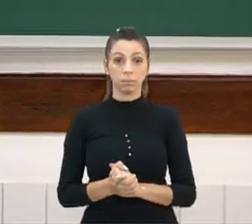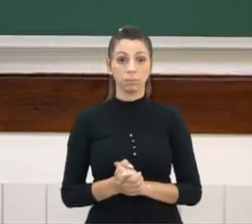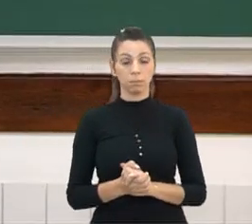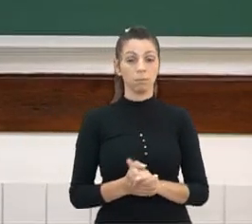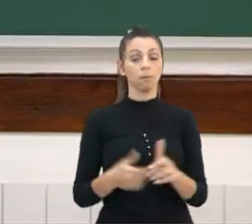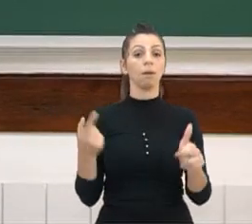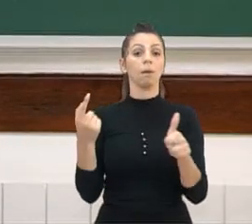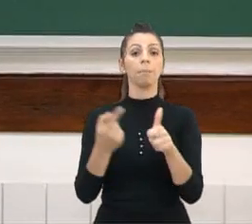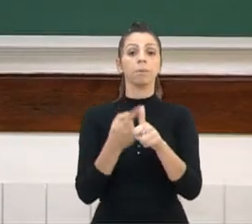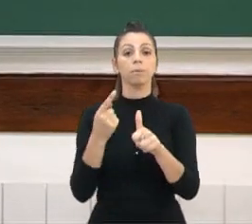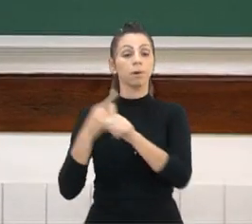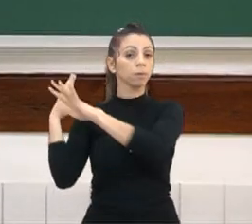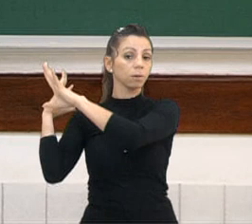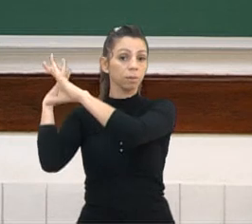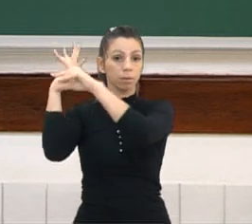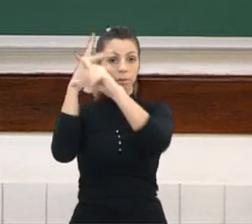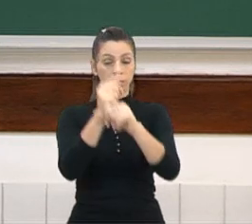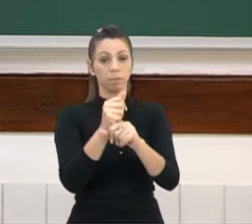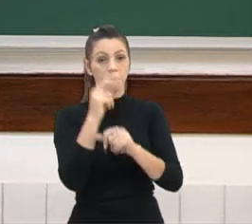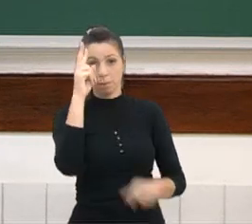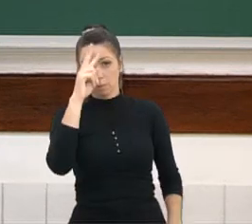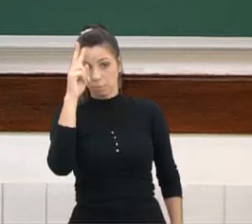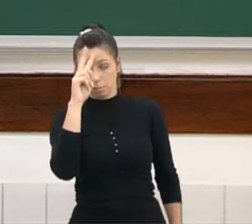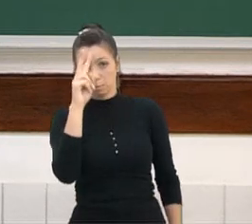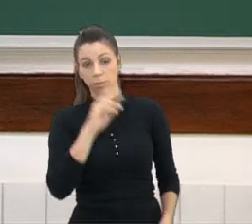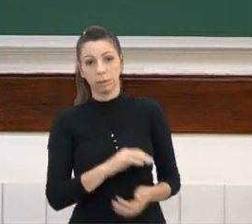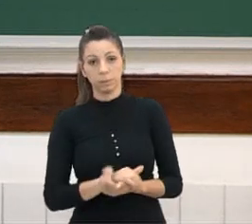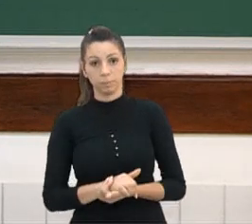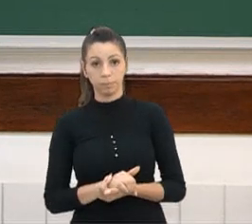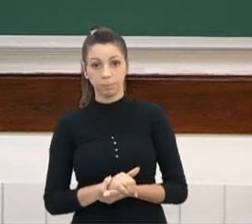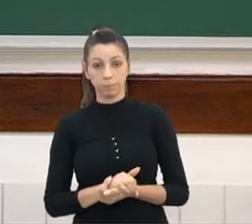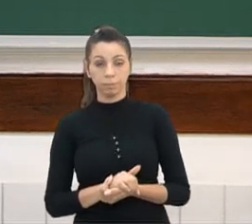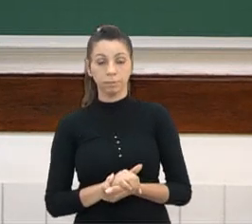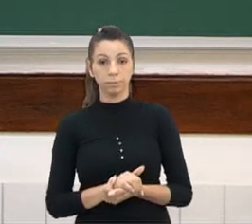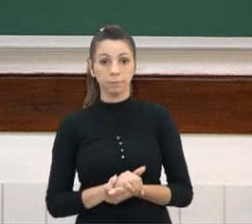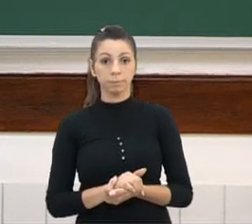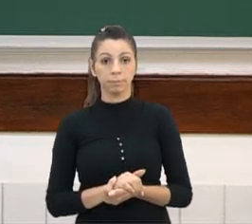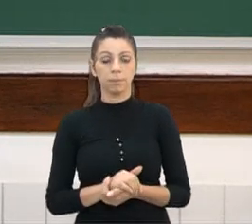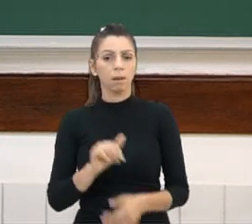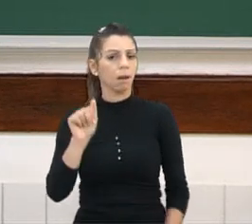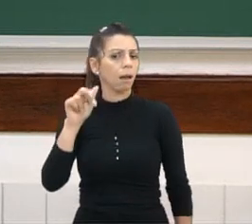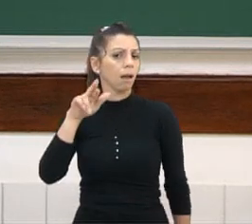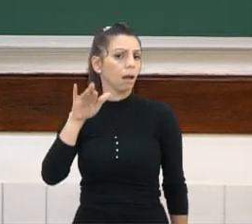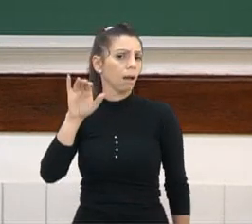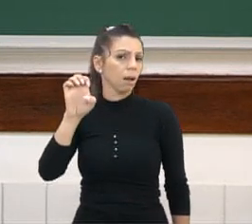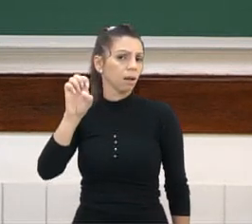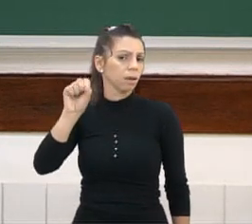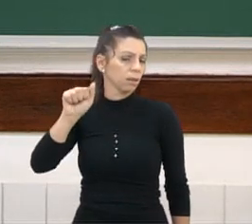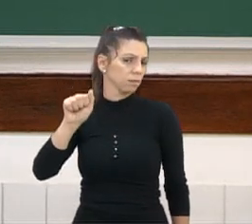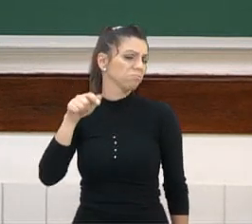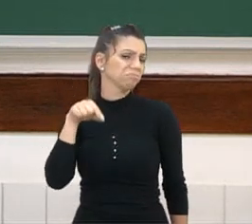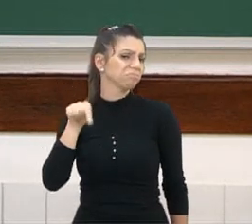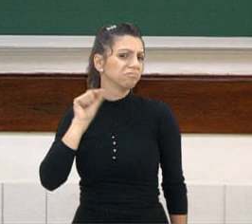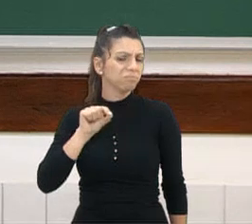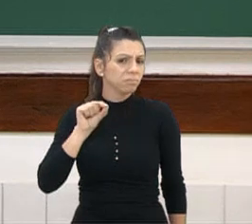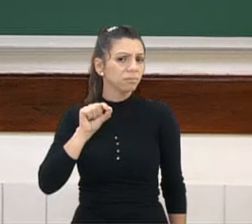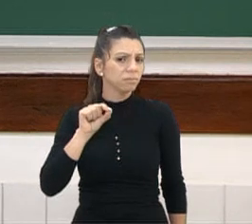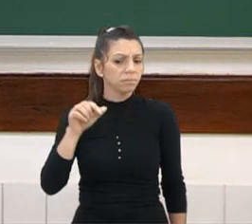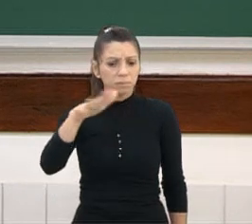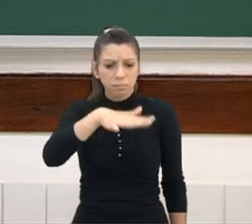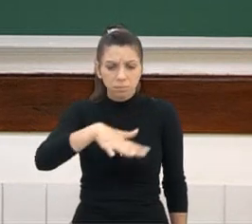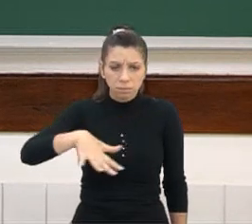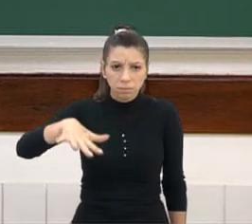primeira coisa que você deve se lembrar das séries anteriores é a área. Você lembra o que é área? A área de